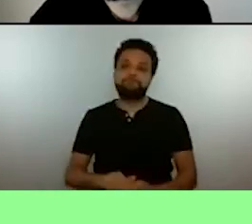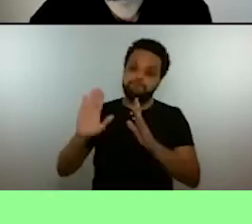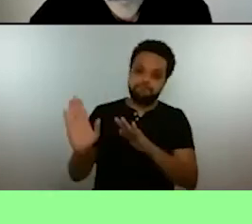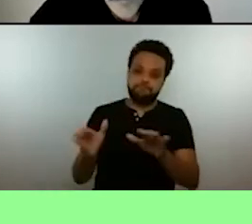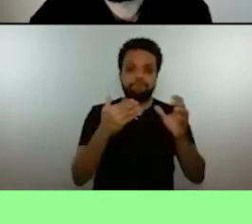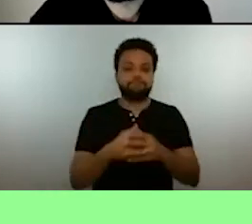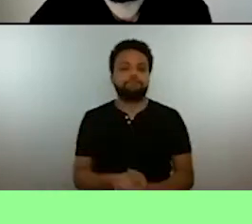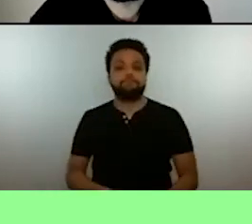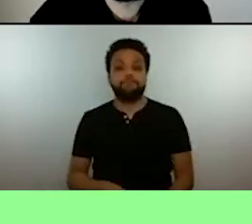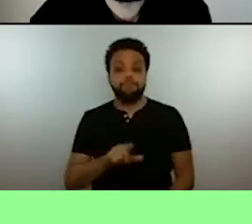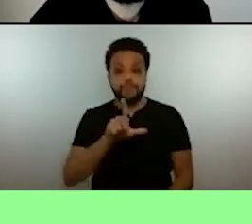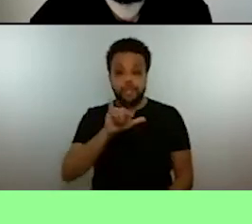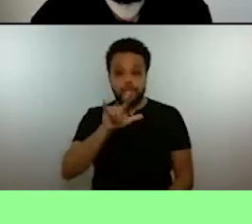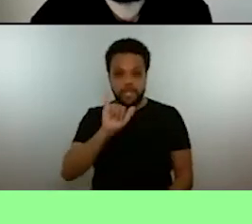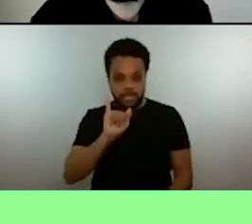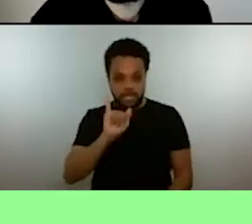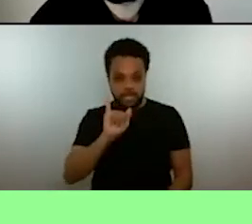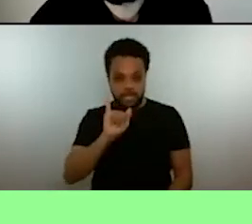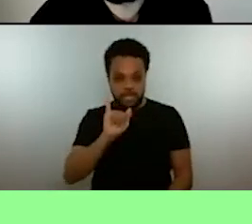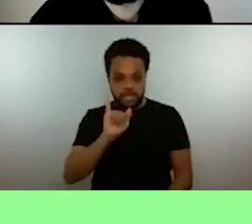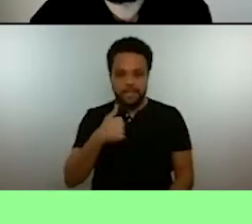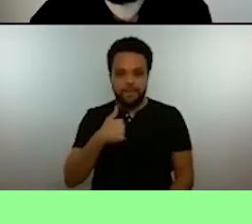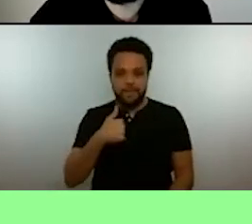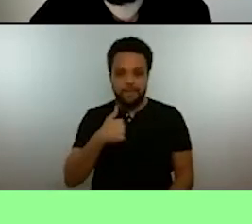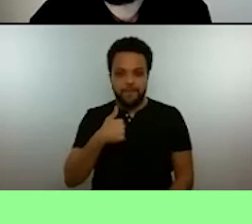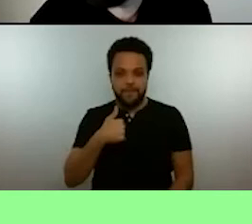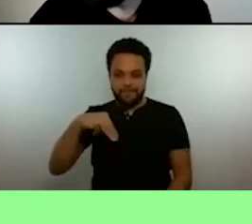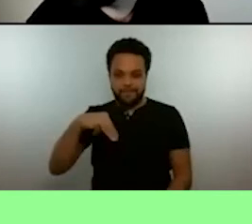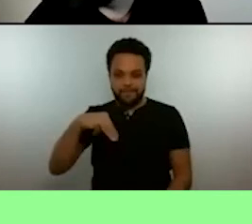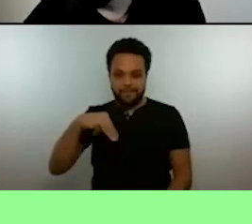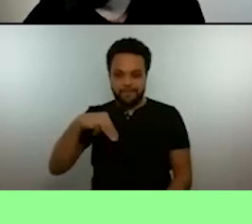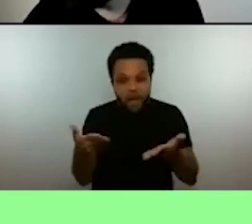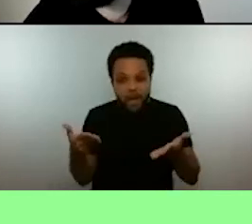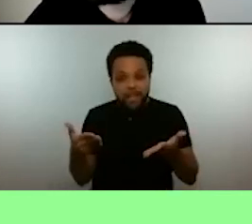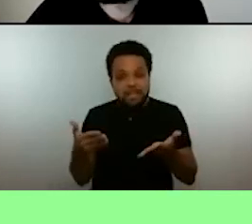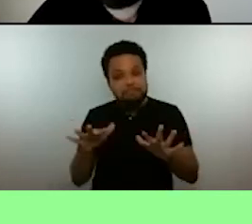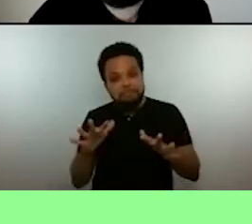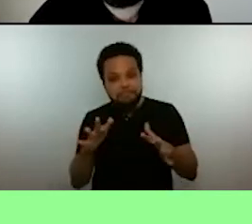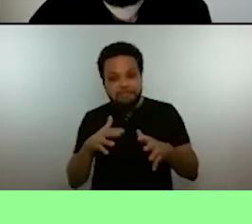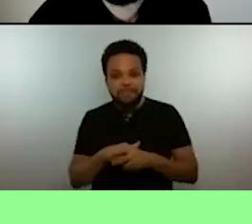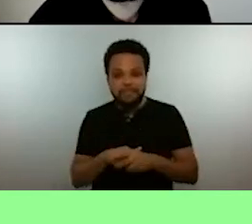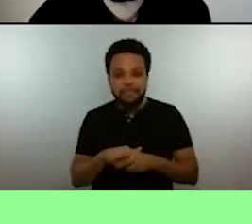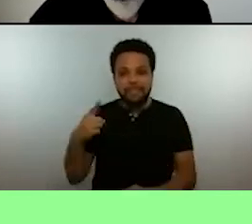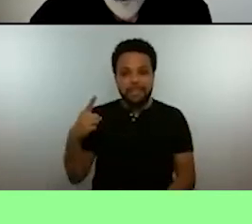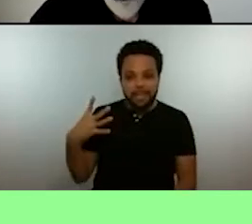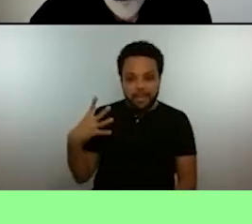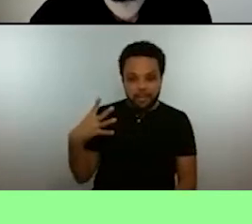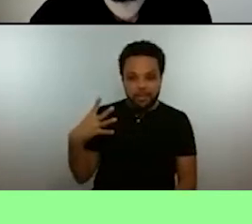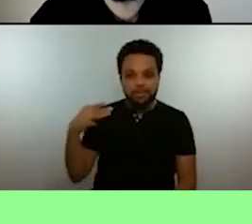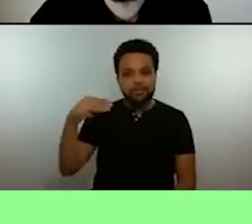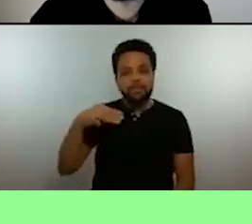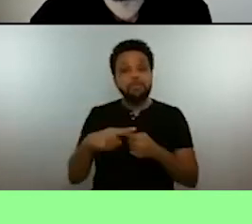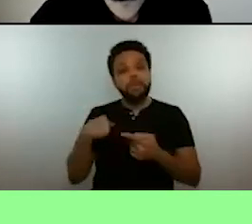Lili, eu sacaneei aqui, eu tinha falado que a gente tinha 20 e poucos minutos. Na verdade, a gente tem mais uns 14, porque a gente começou um